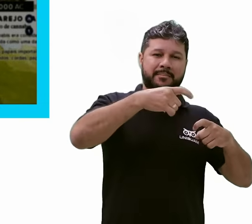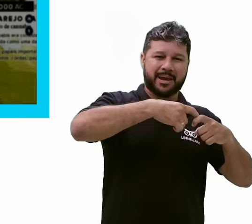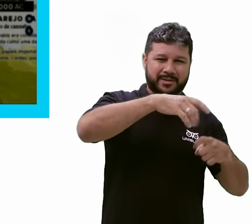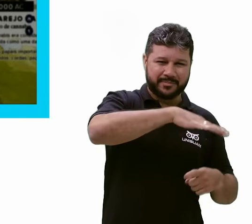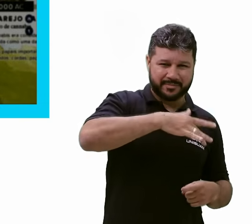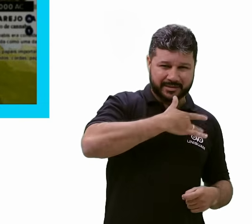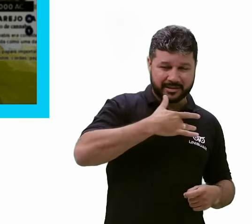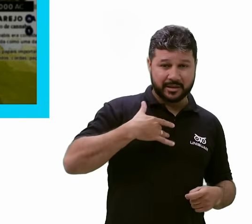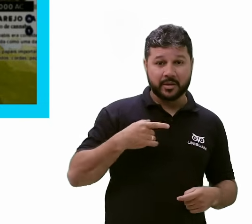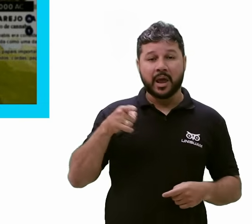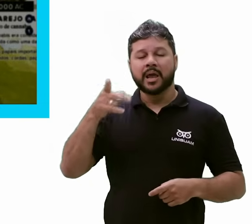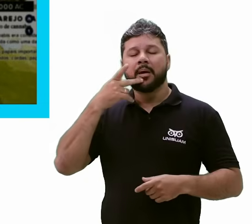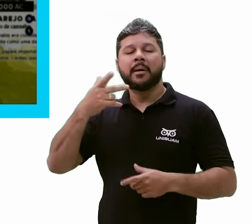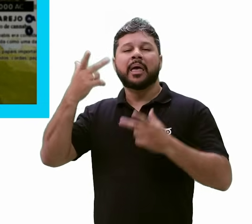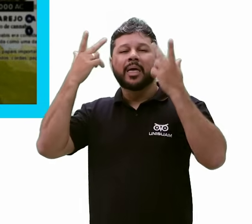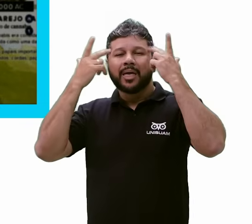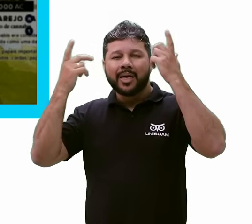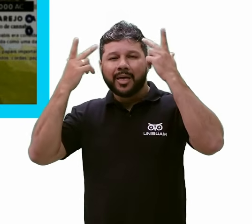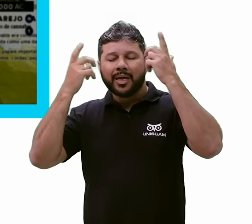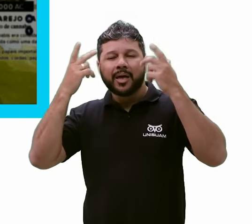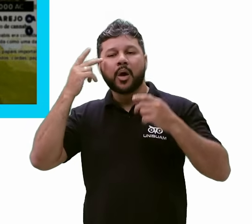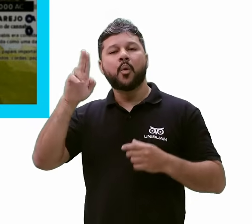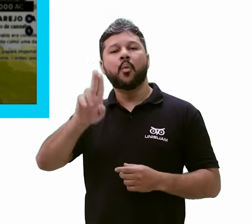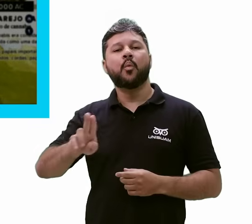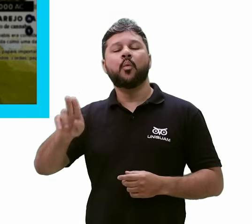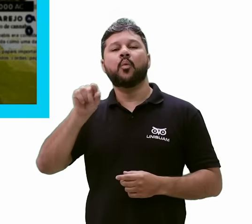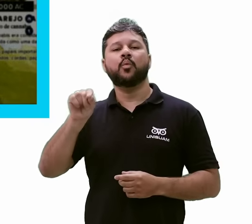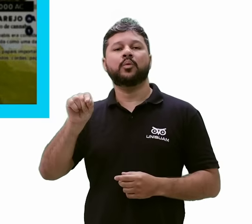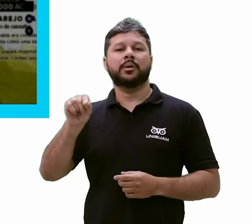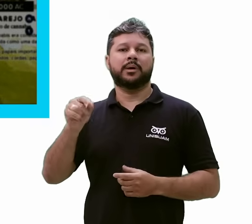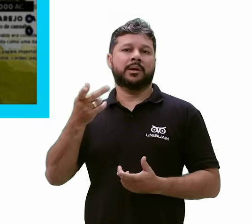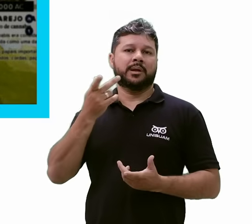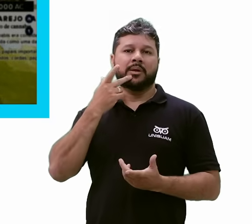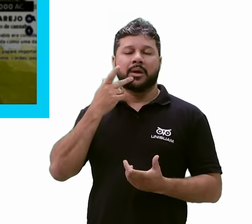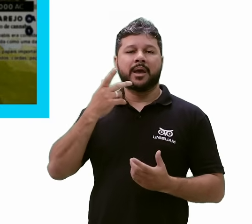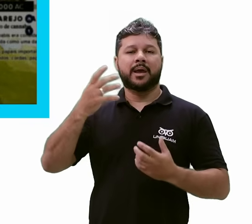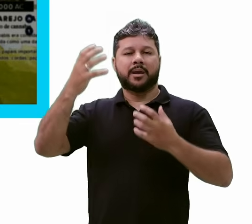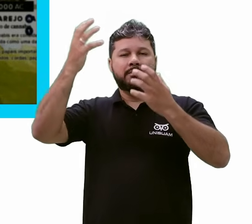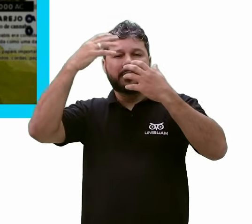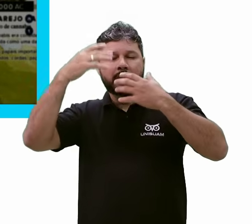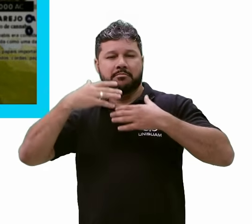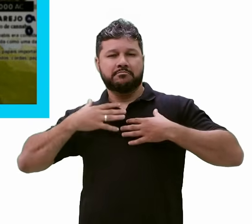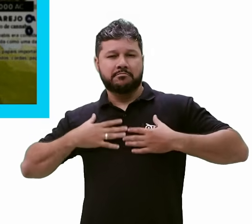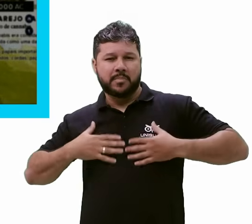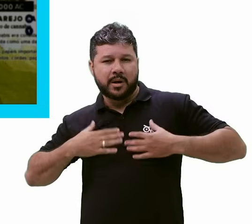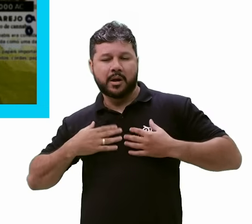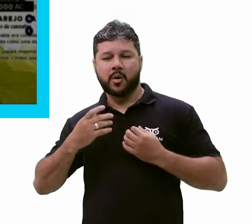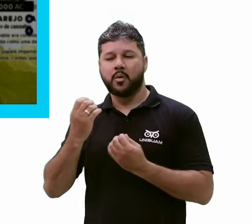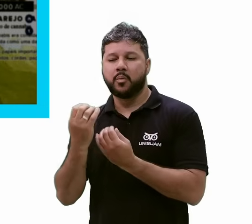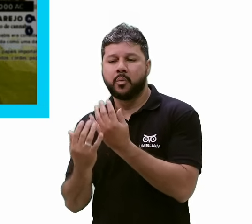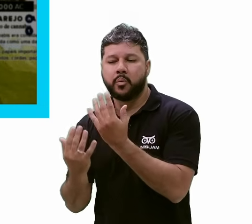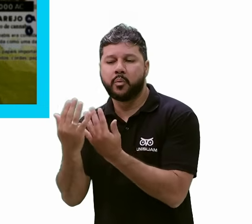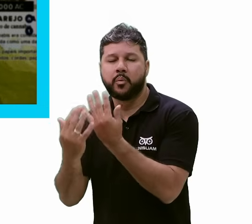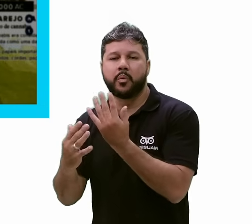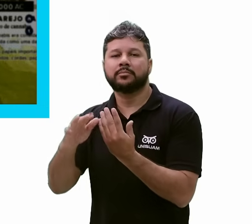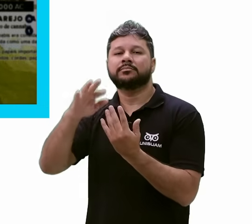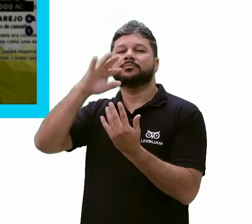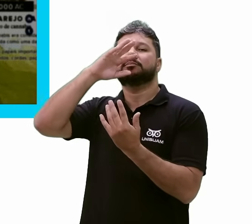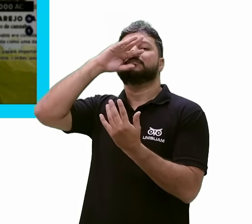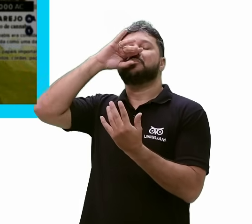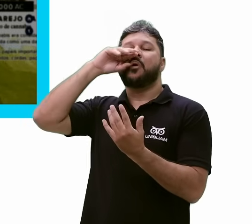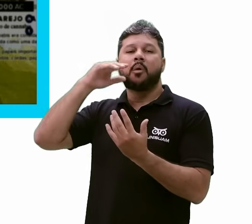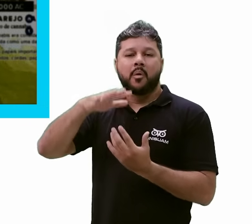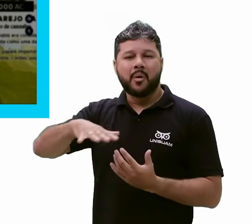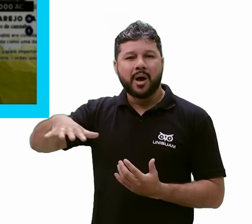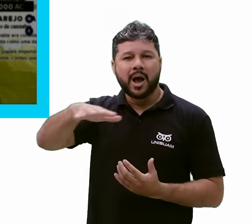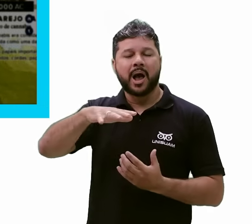que vai mais para um uso recreativo, né? Onde eles usam para fazer banhos, para usar vaporizado